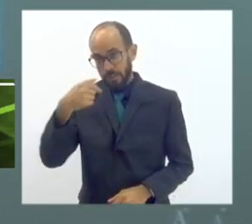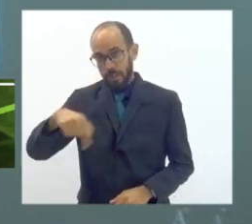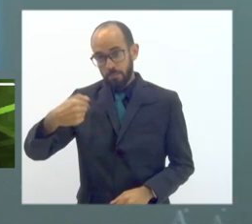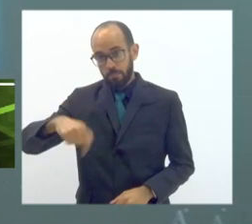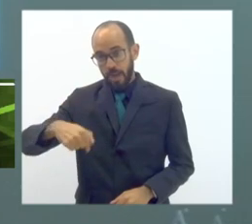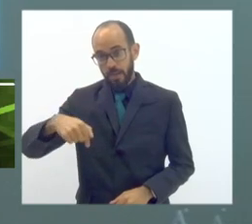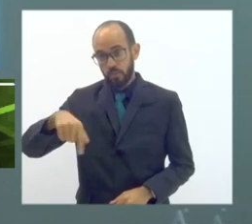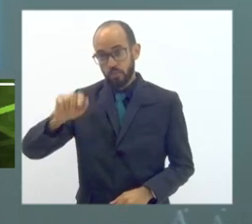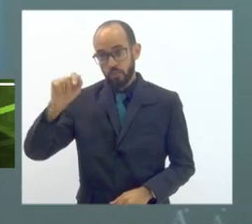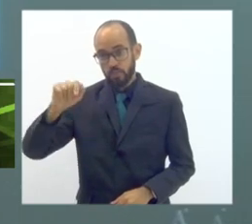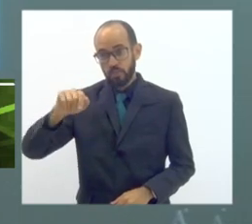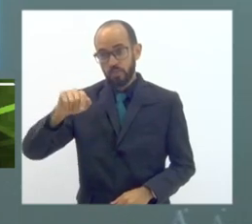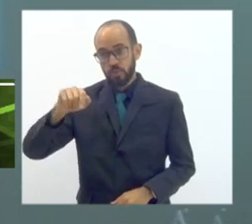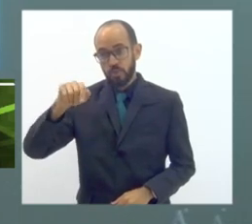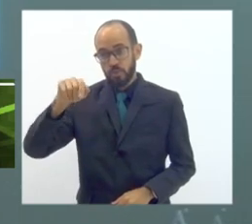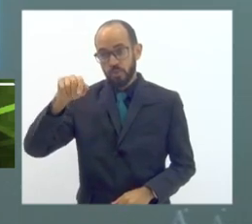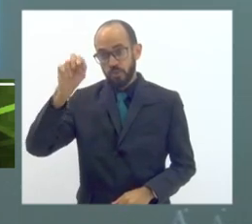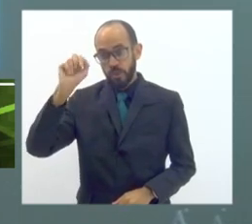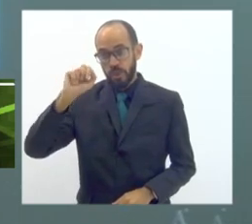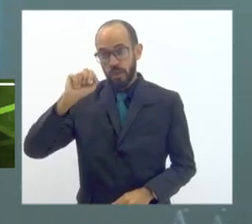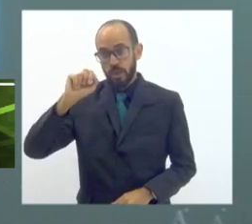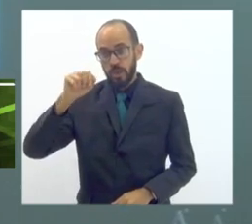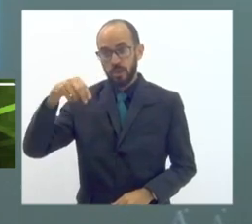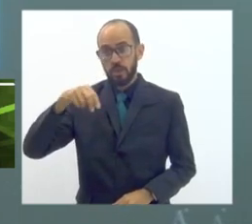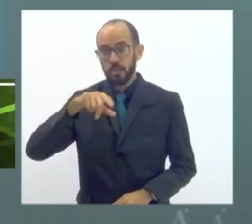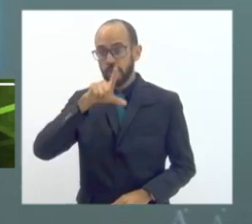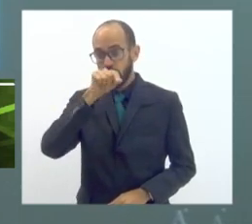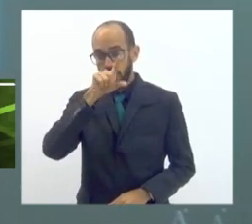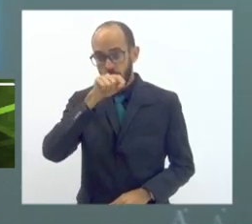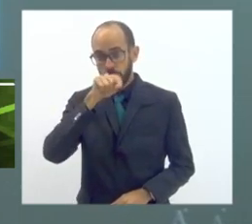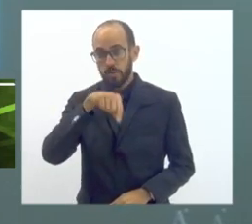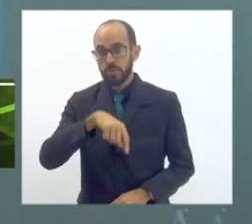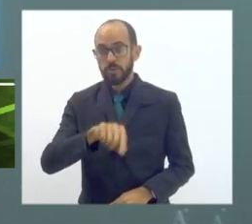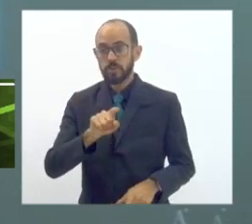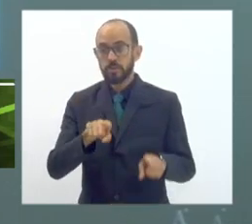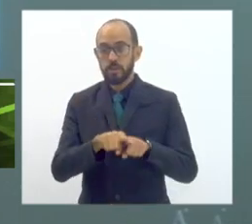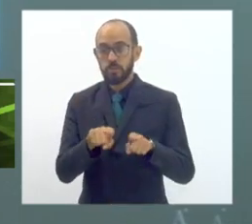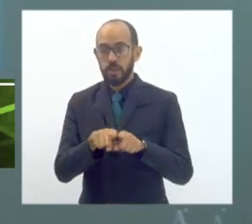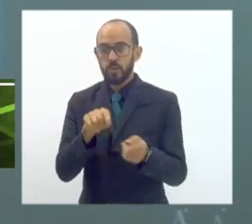Centro de Enfrentamento do Covid. A gente hoje tem